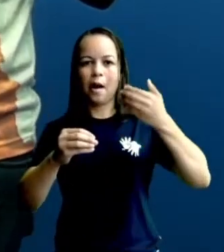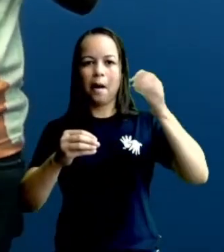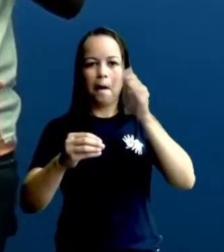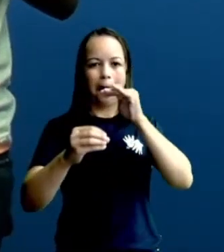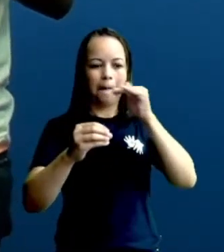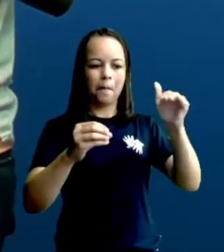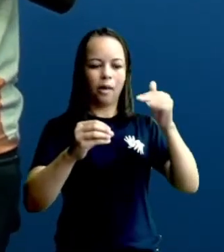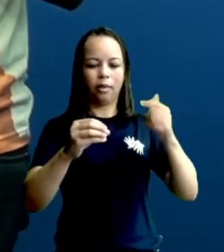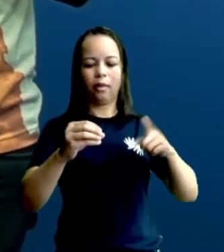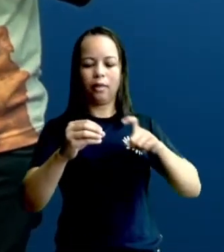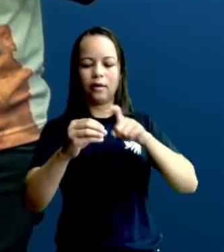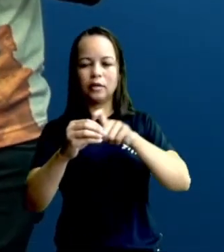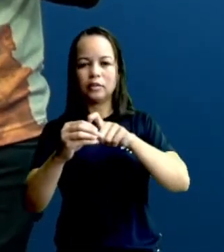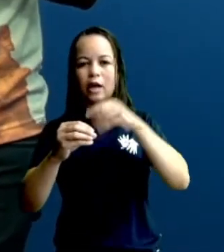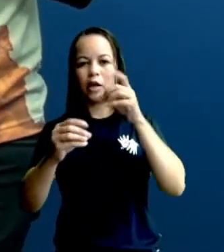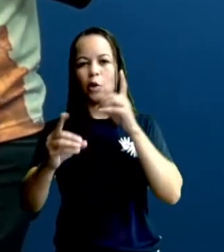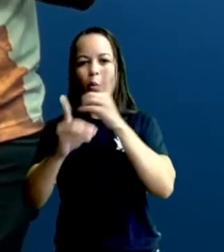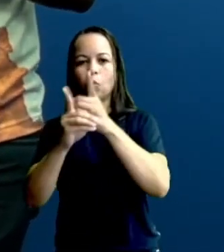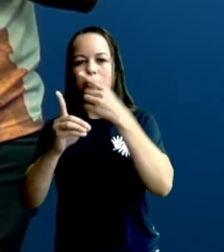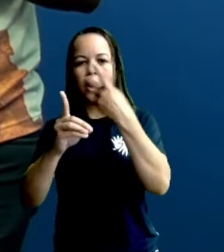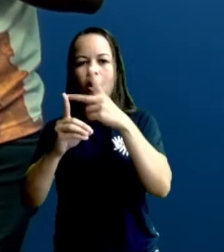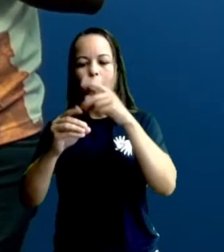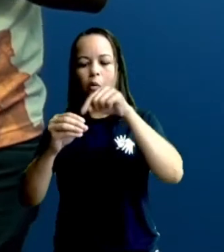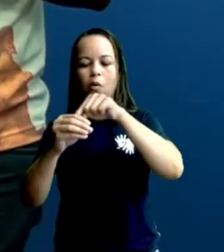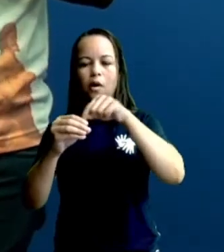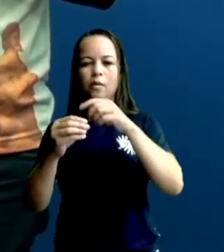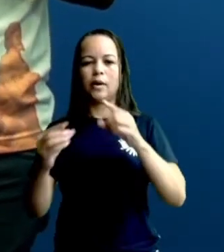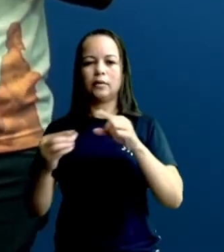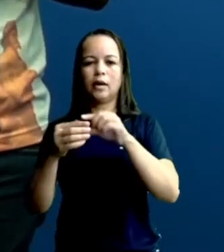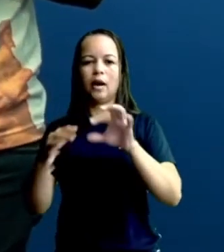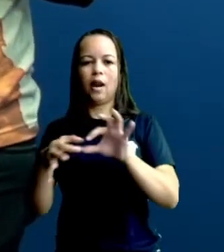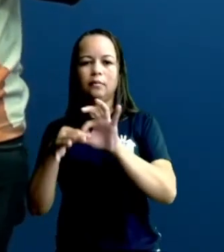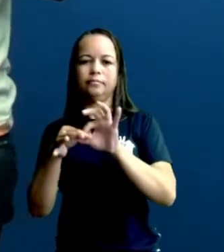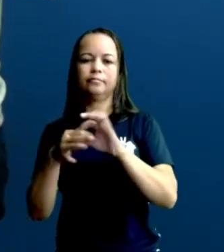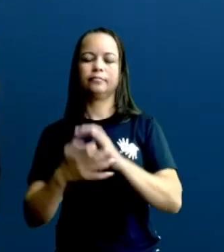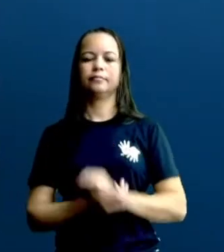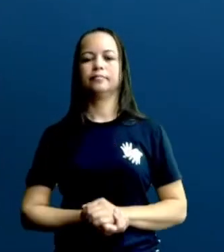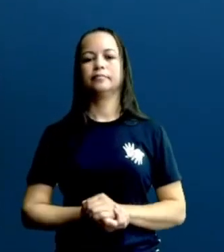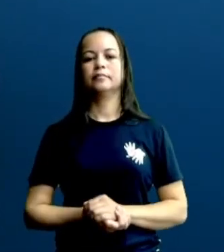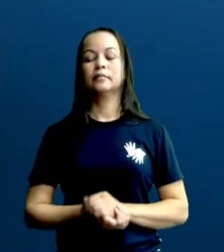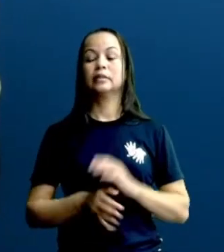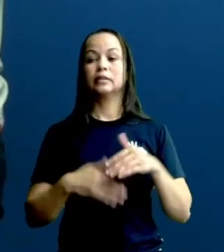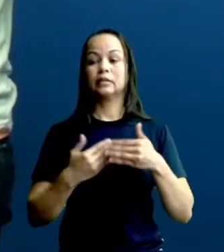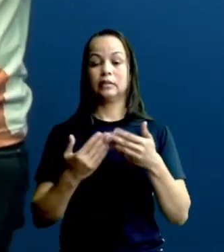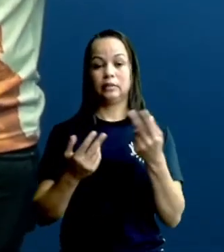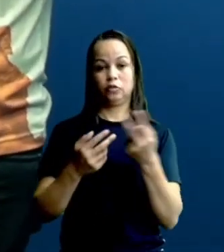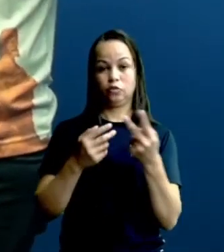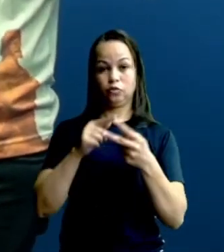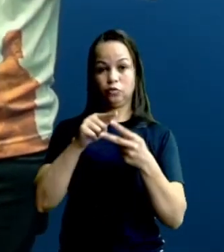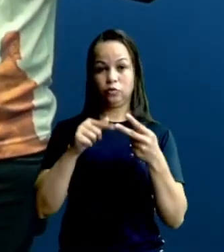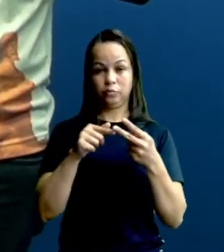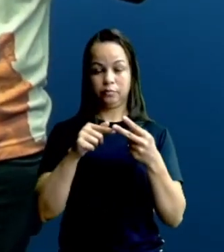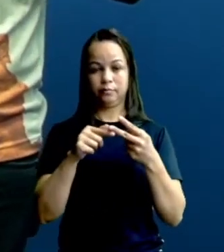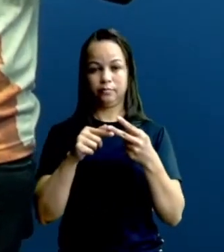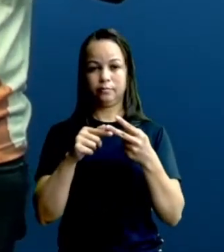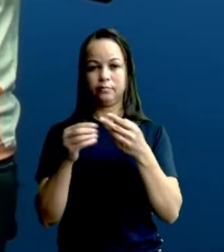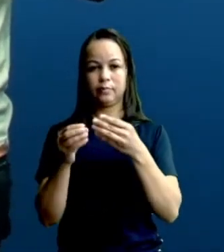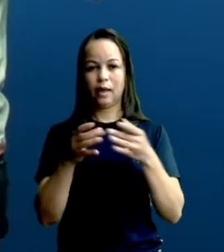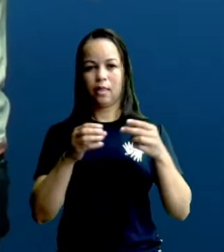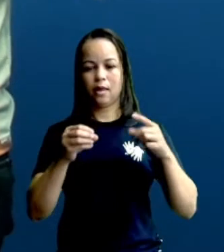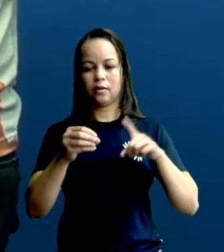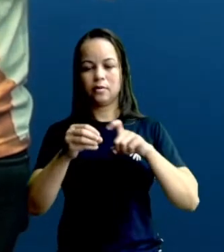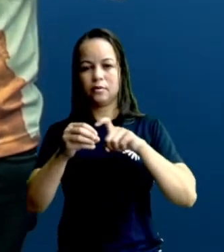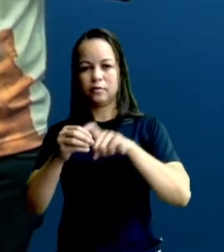espermatozoide e conseguiu entrar na outra metade que era o óvulo. A partir disso, então, essas duas metades de você, que